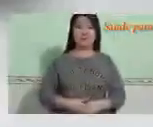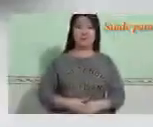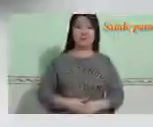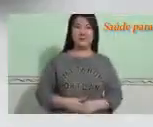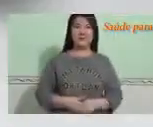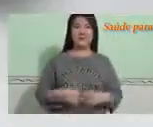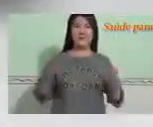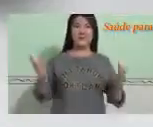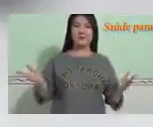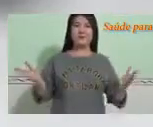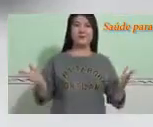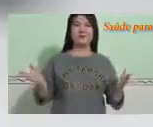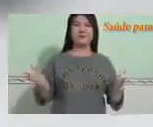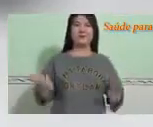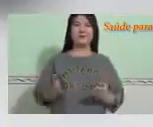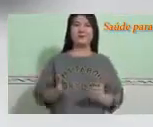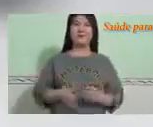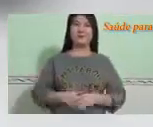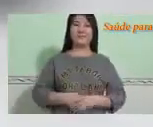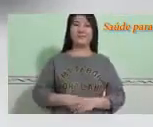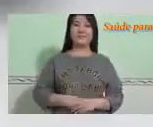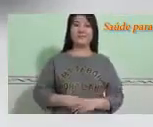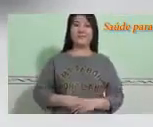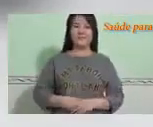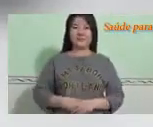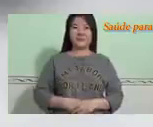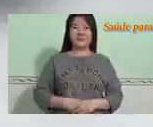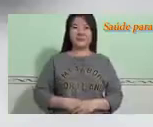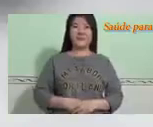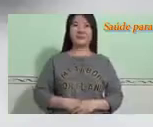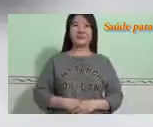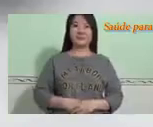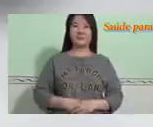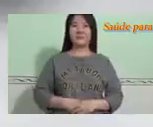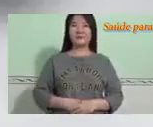para relaxar sem prejudicar o sono noturno.